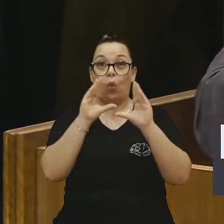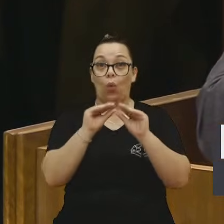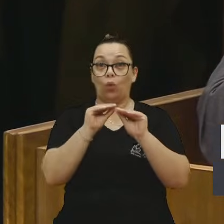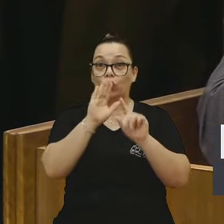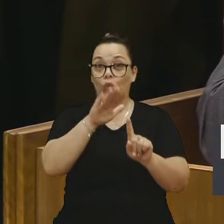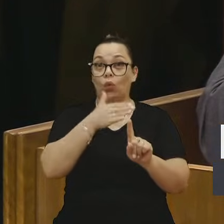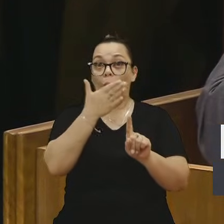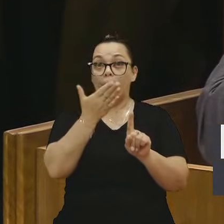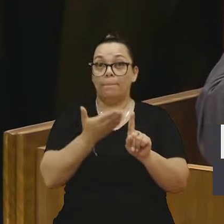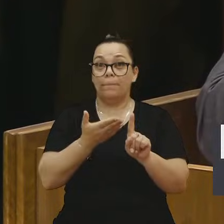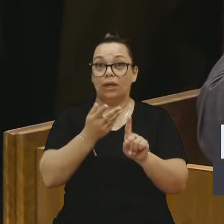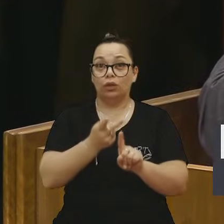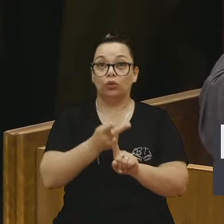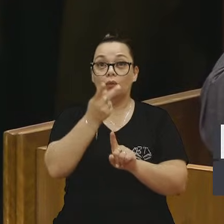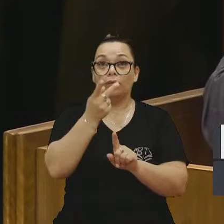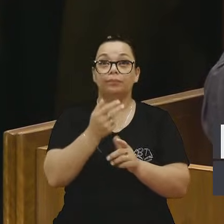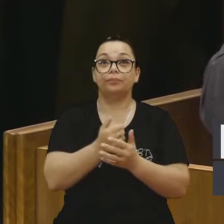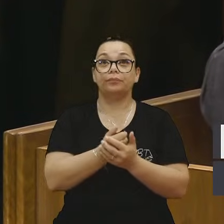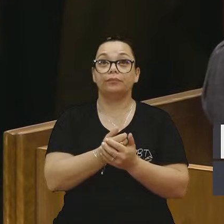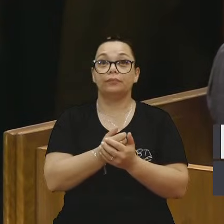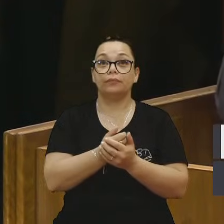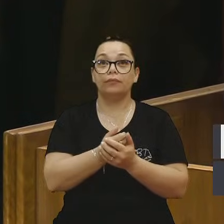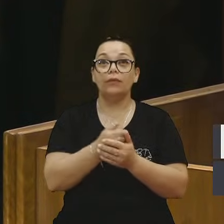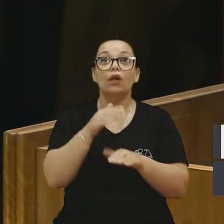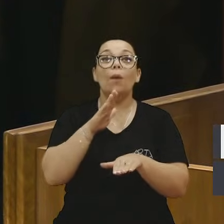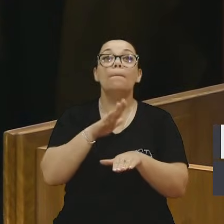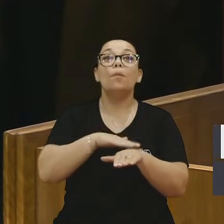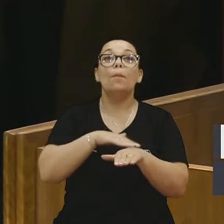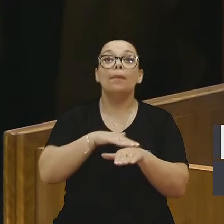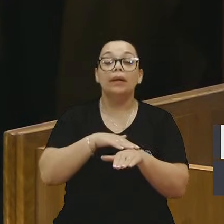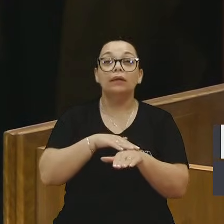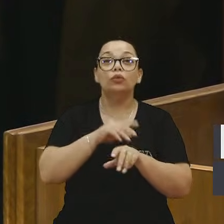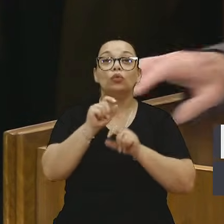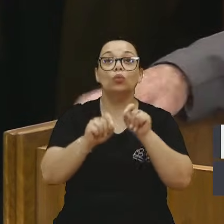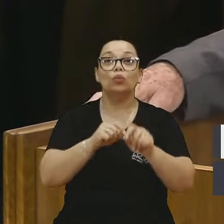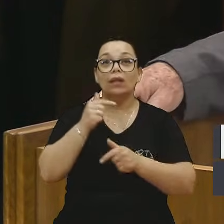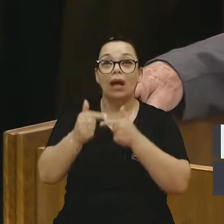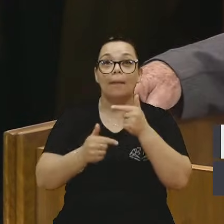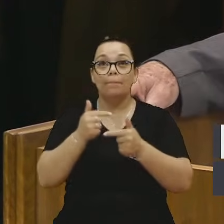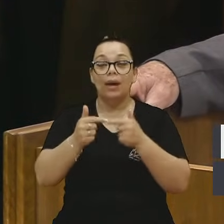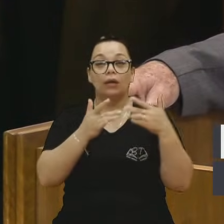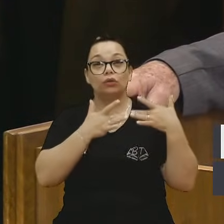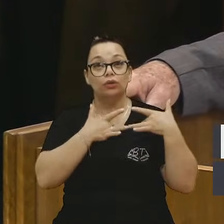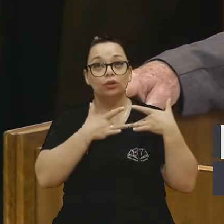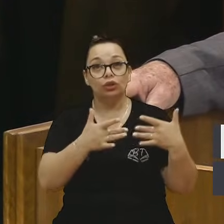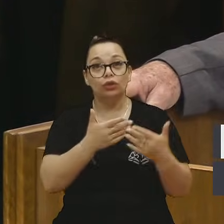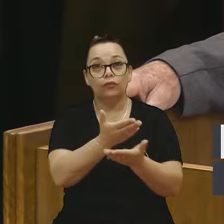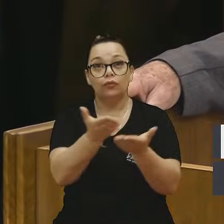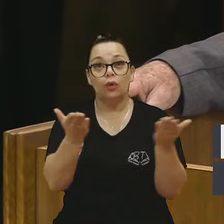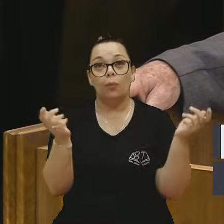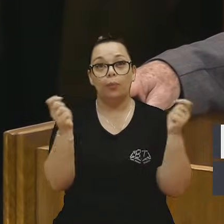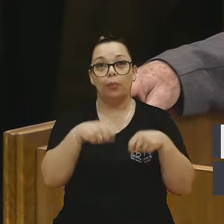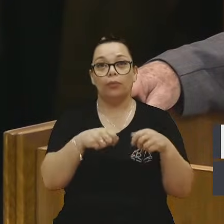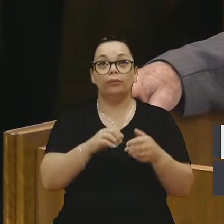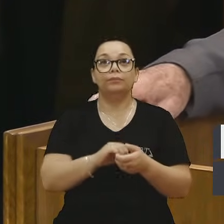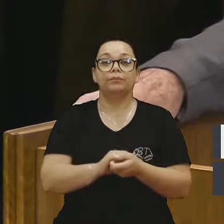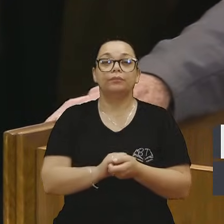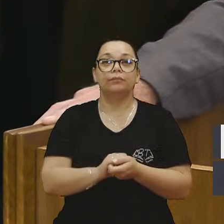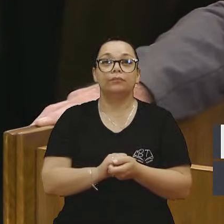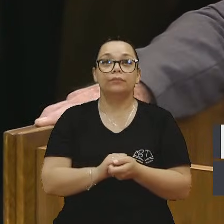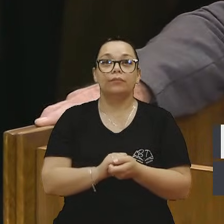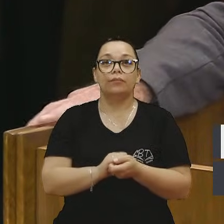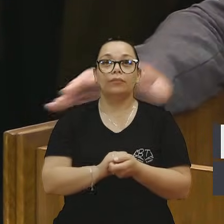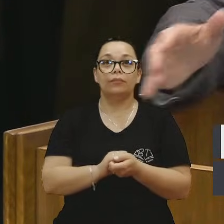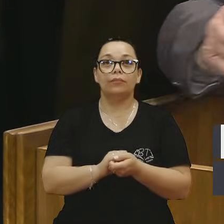vão receber esse troféu é uma homenagem ao trabalho e à dedicação que vocês tiveram.